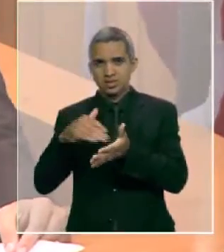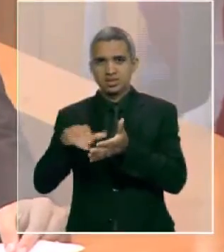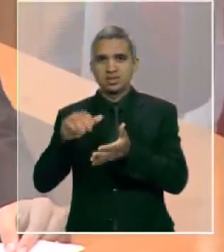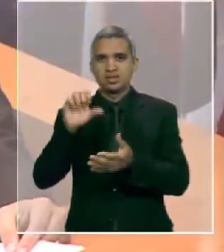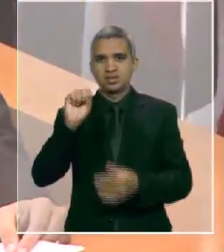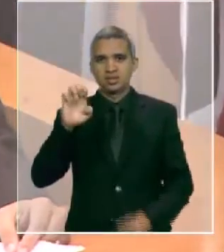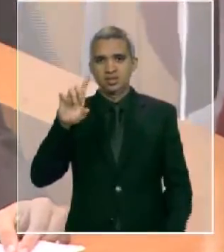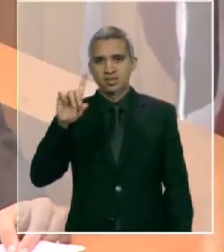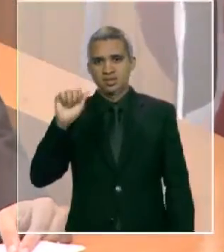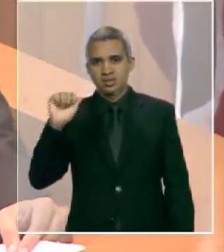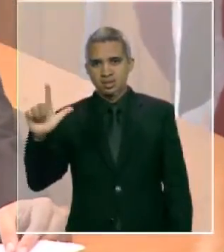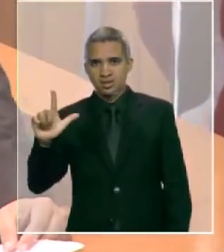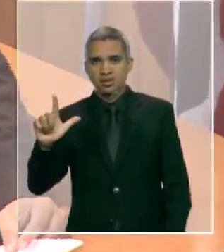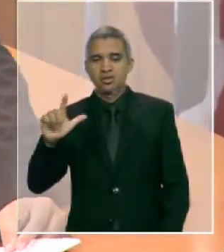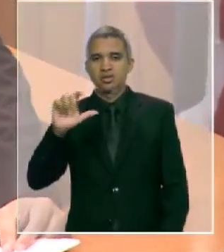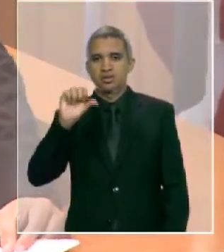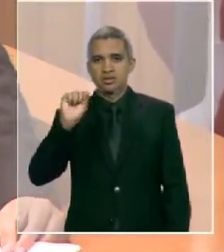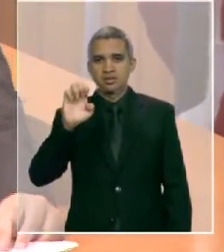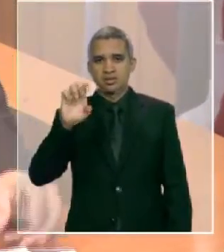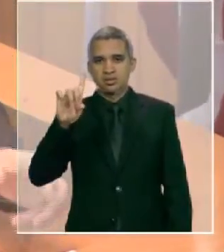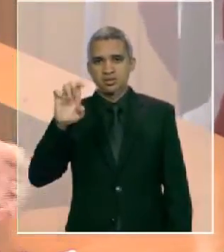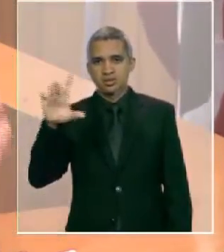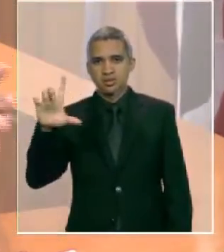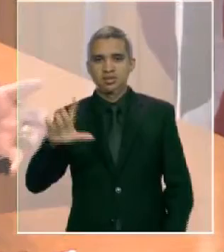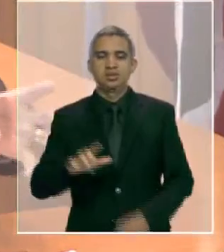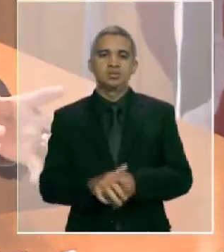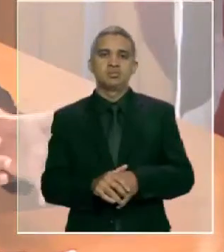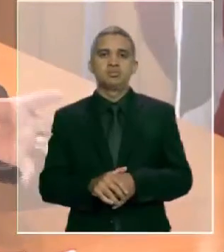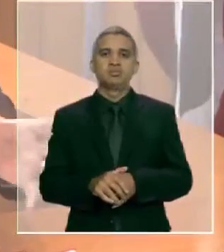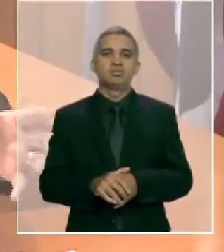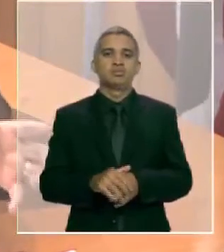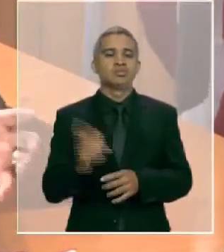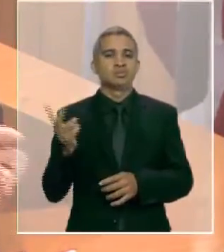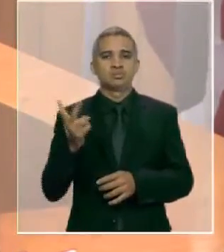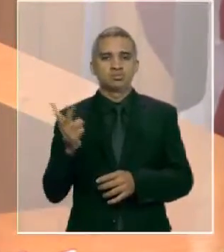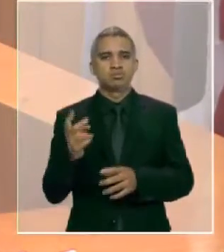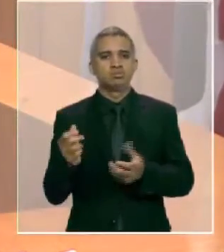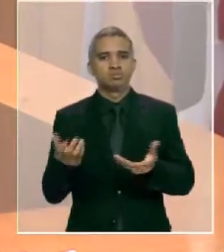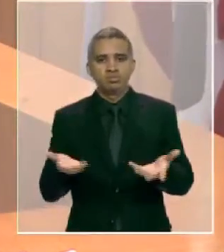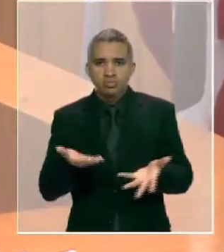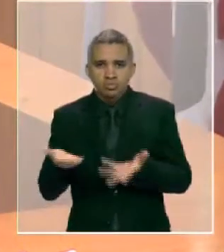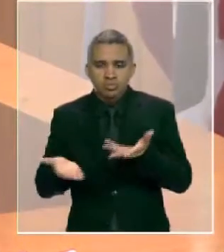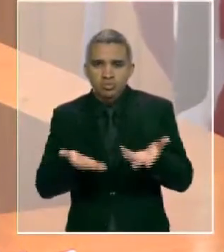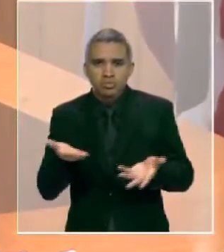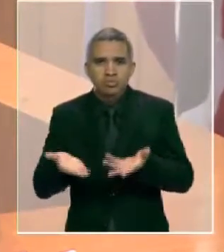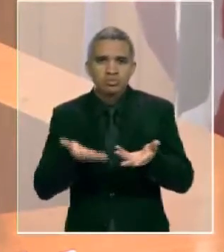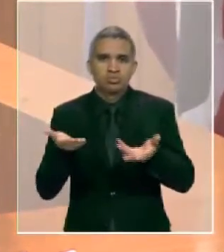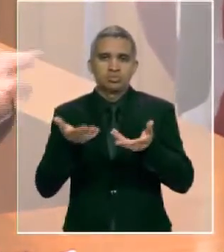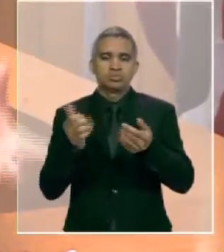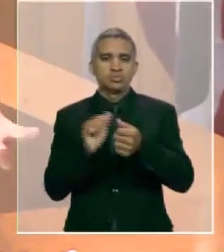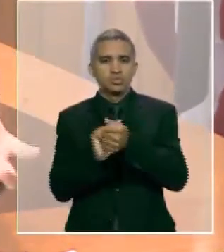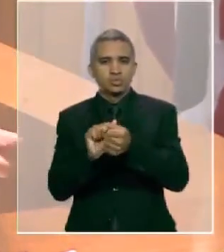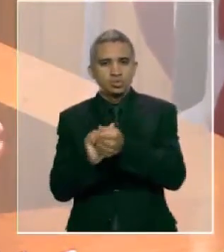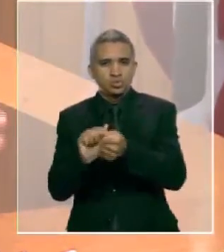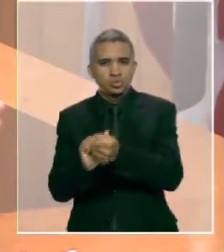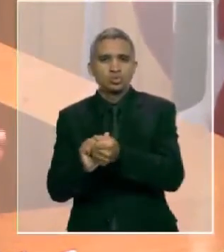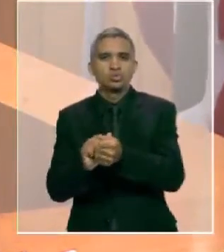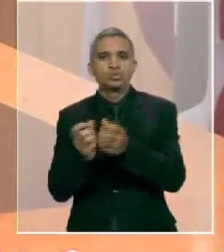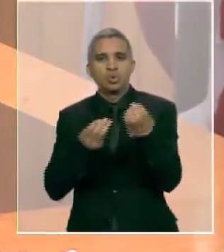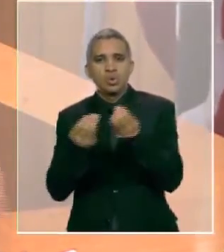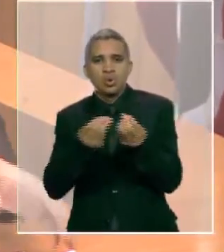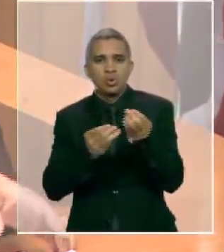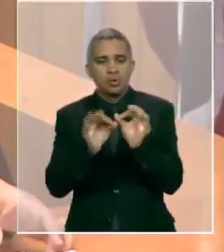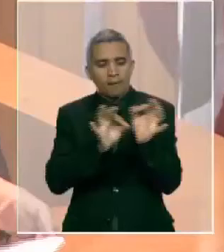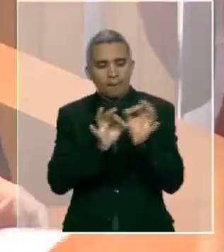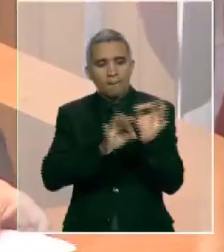e do subsecretário Márcio Papel, por terem acompanhado passo a passo a elaboração e